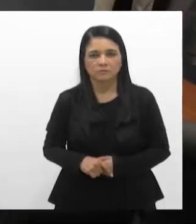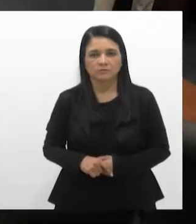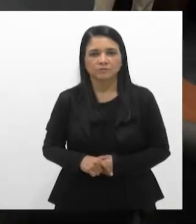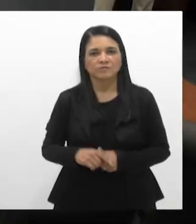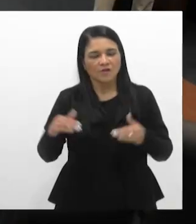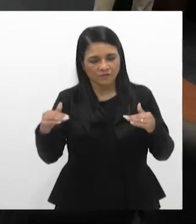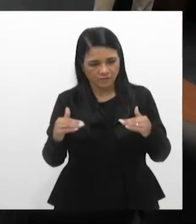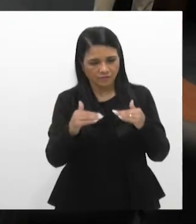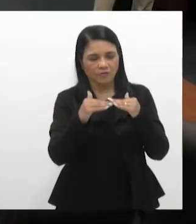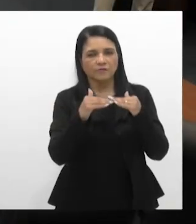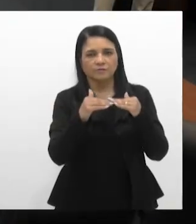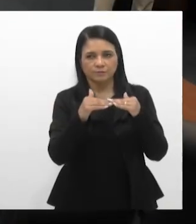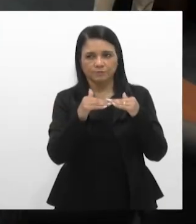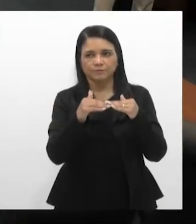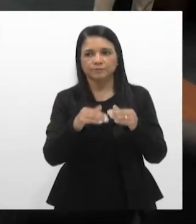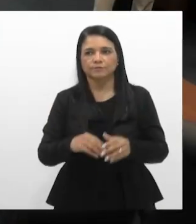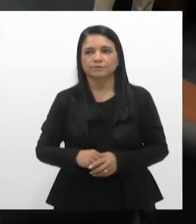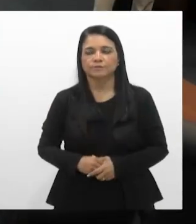Favorável, presidente.